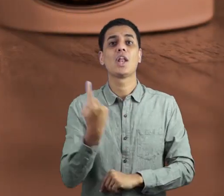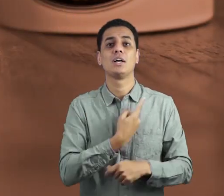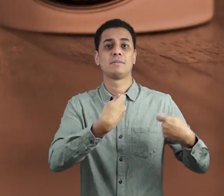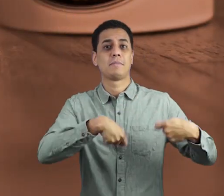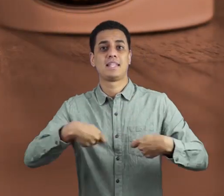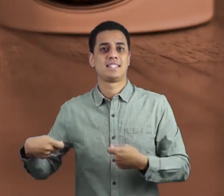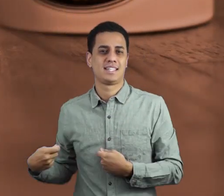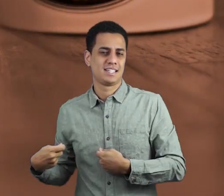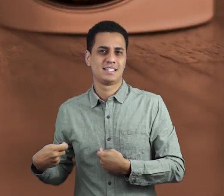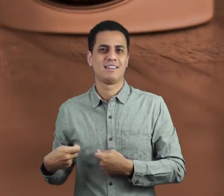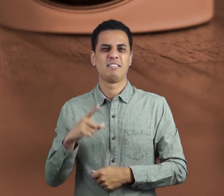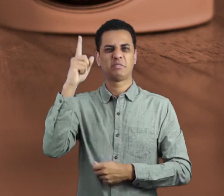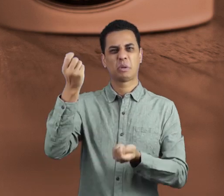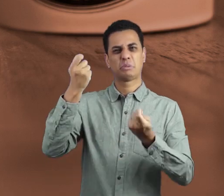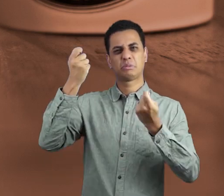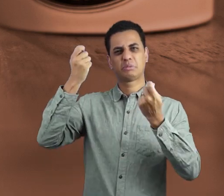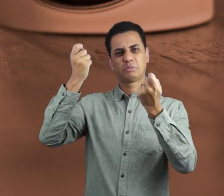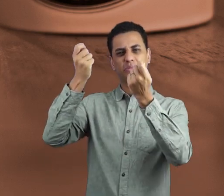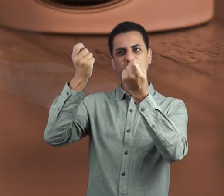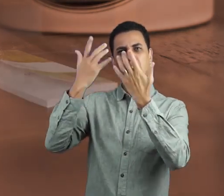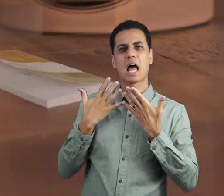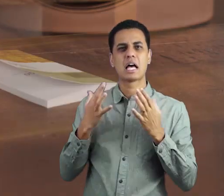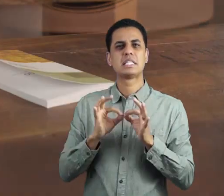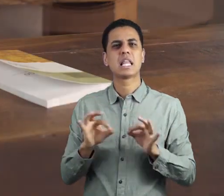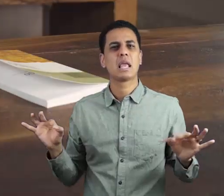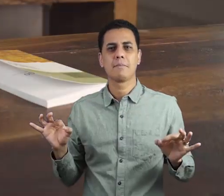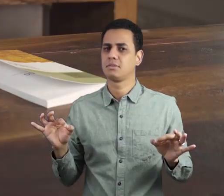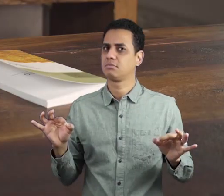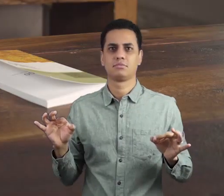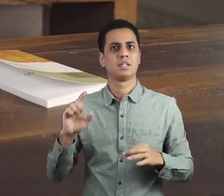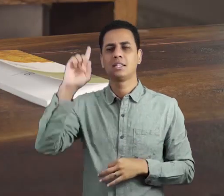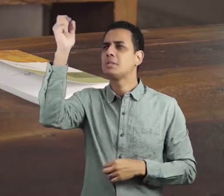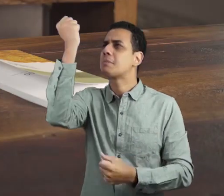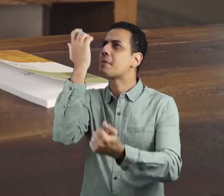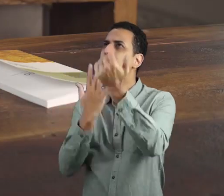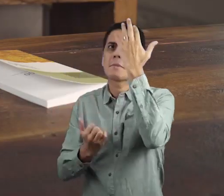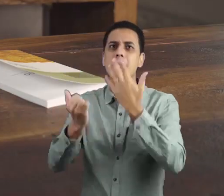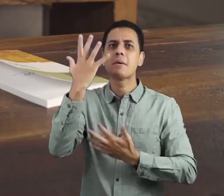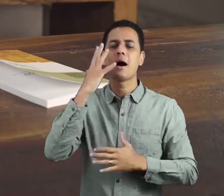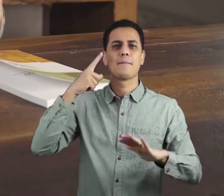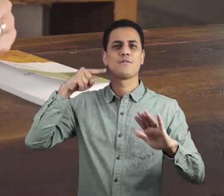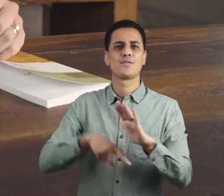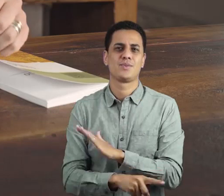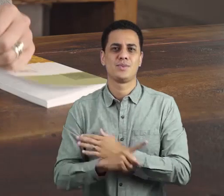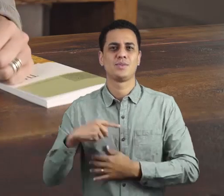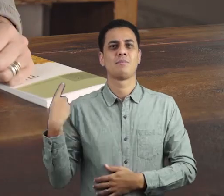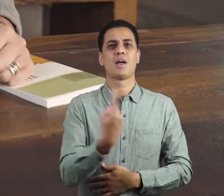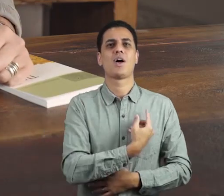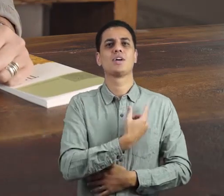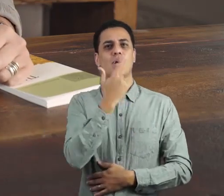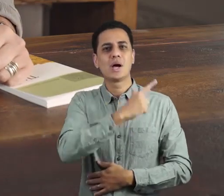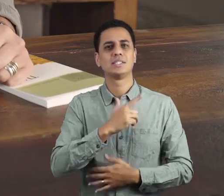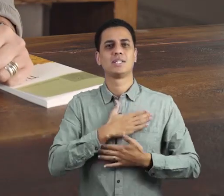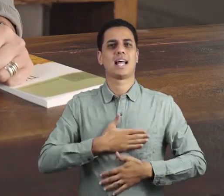pratiquem o bem, sejam ricos em repartir. Que lindo, né? Que precioso. Se você é rico, Deus espera de